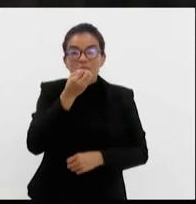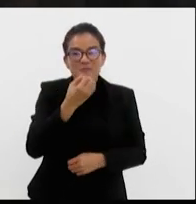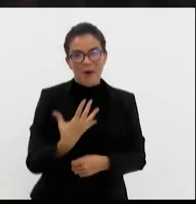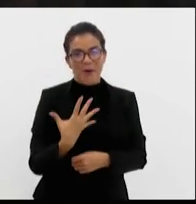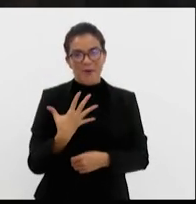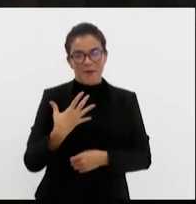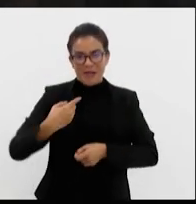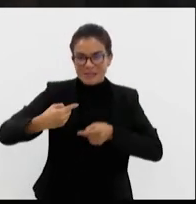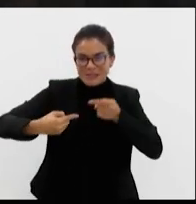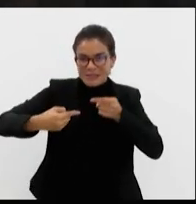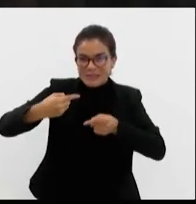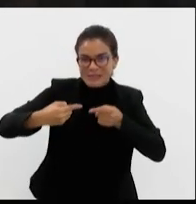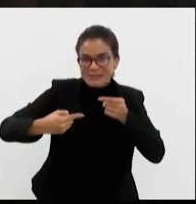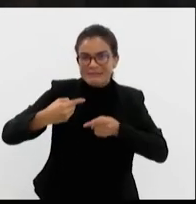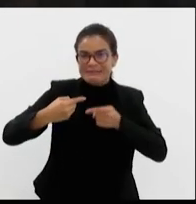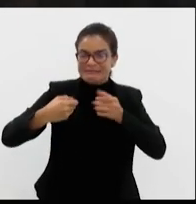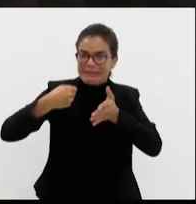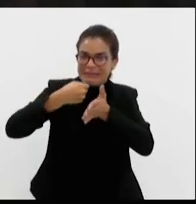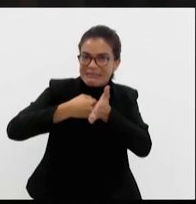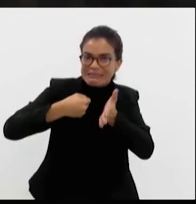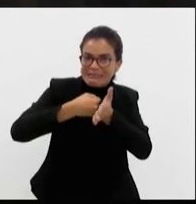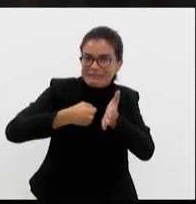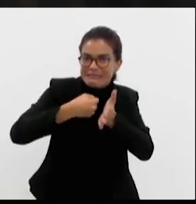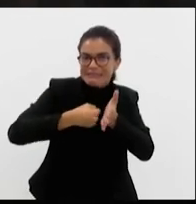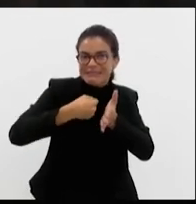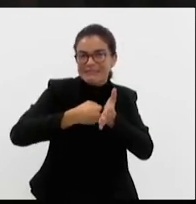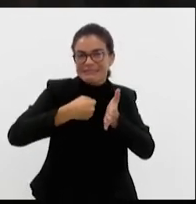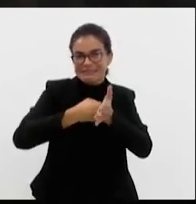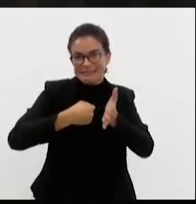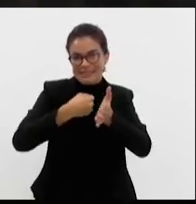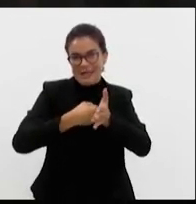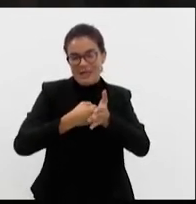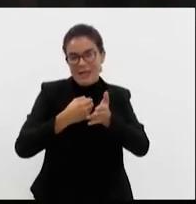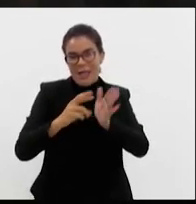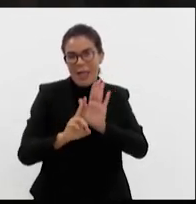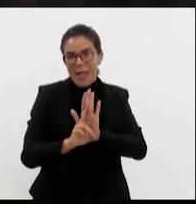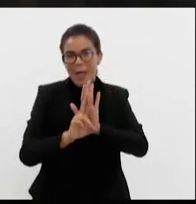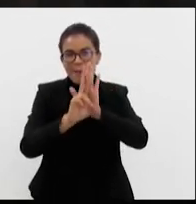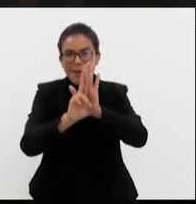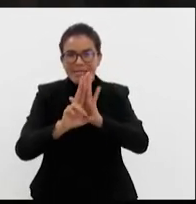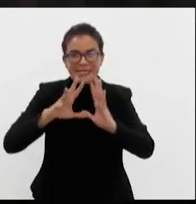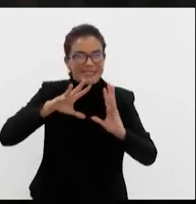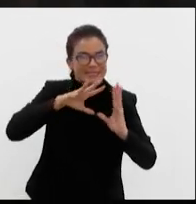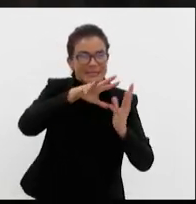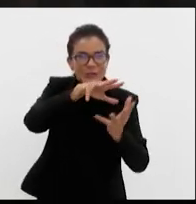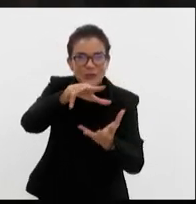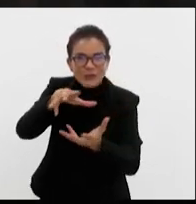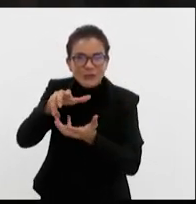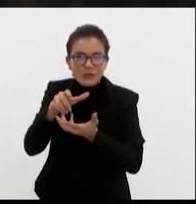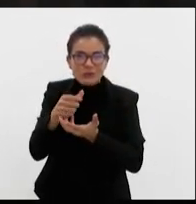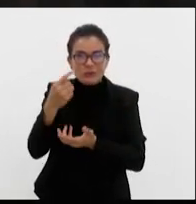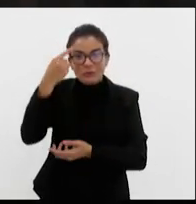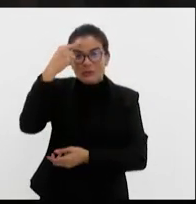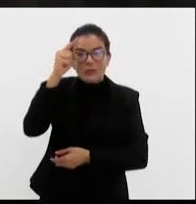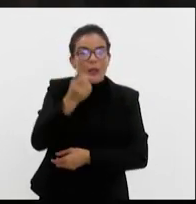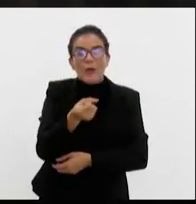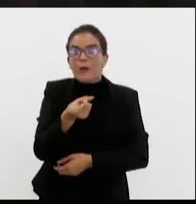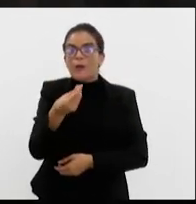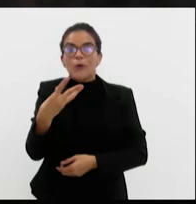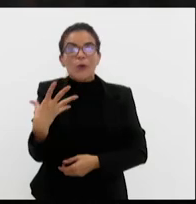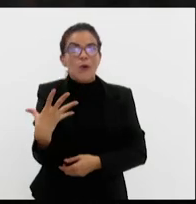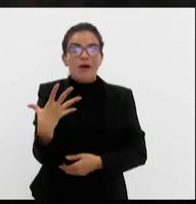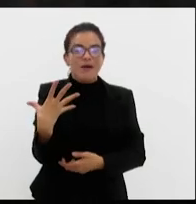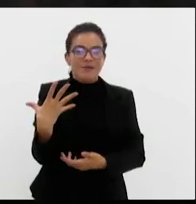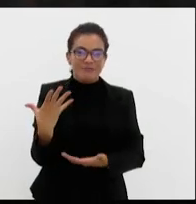né? Da gente estar abrigando esse número de chanceleres, que eu não sei nem quantos são, mas o noticiário vai mostrar quantos